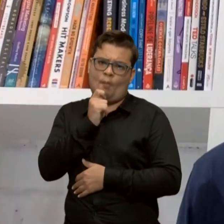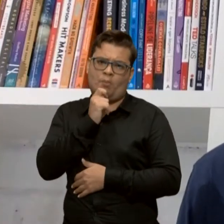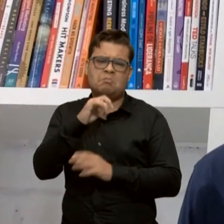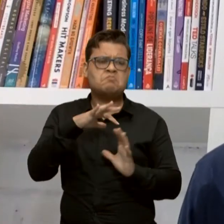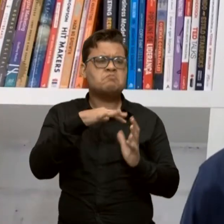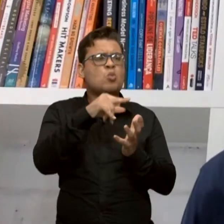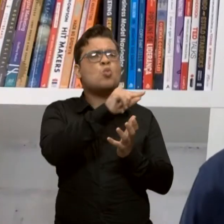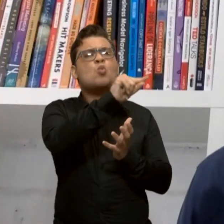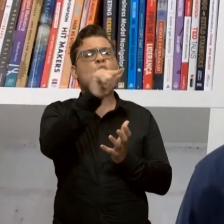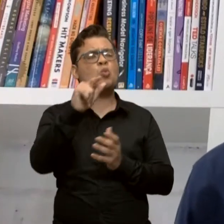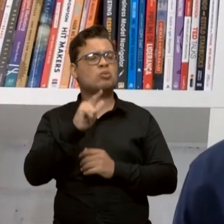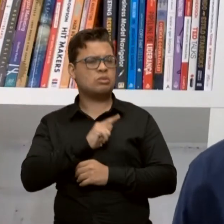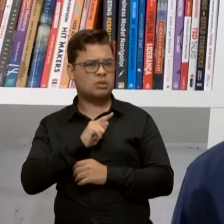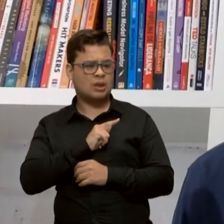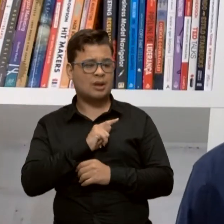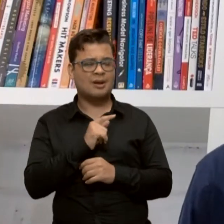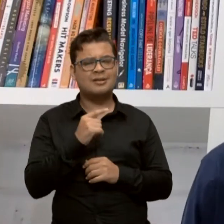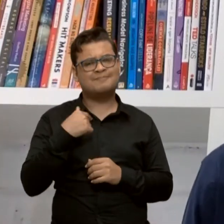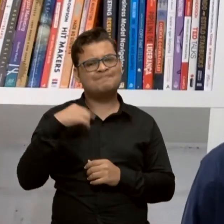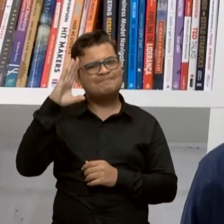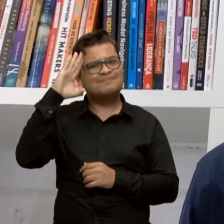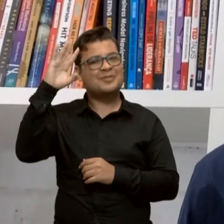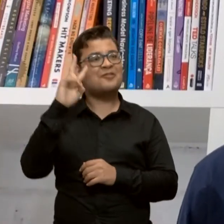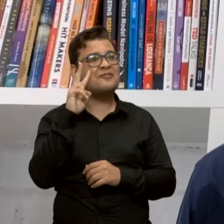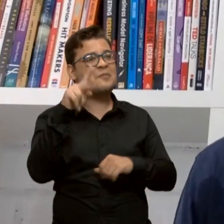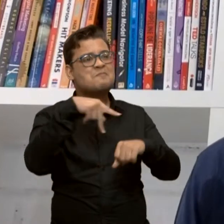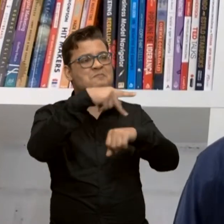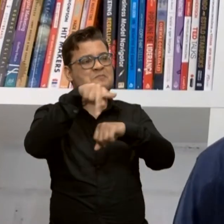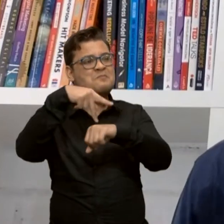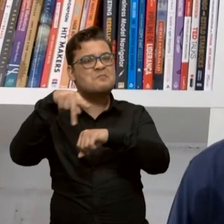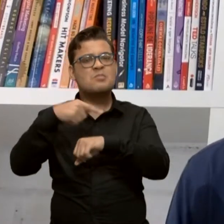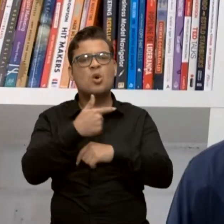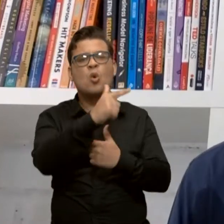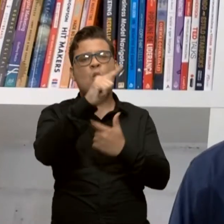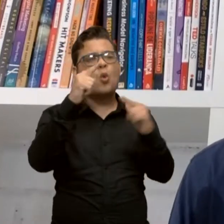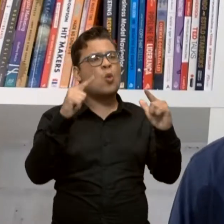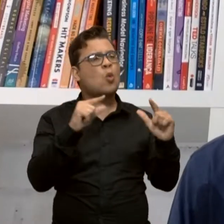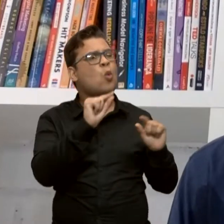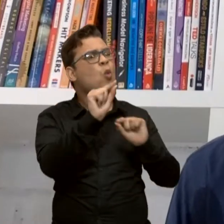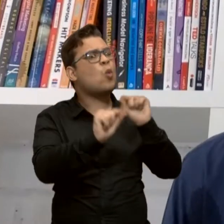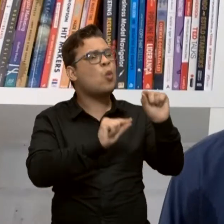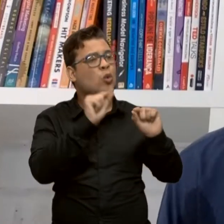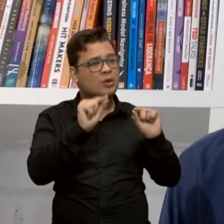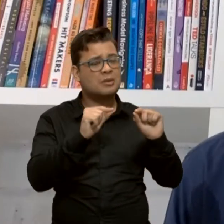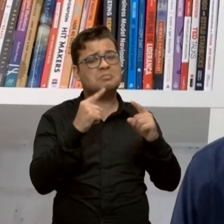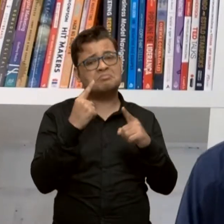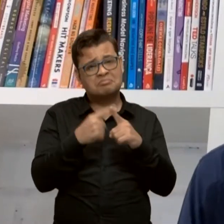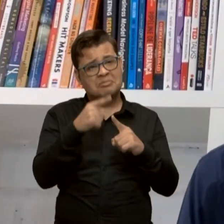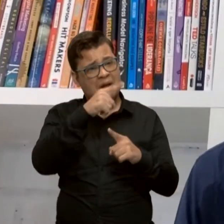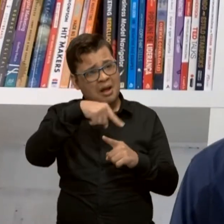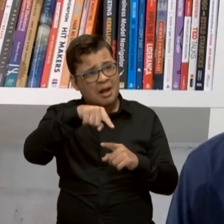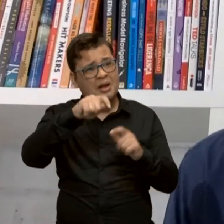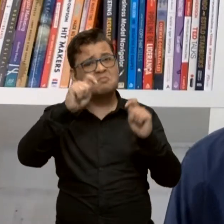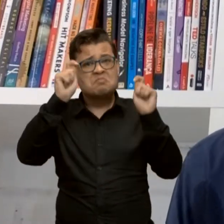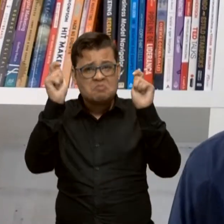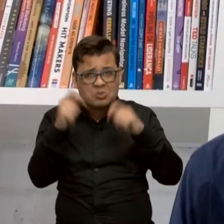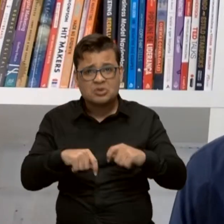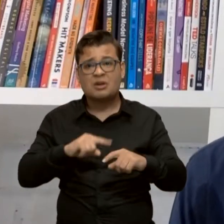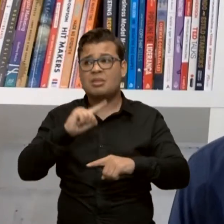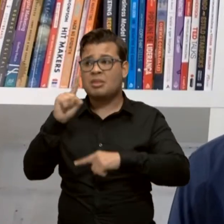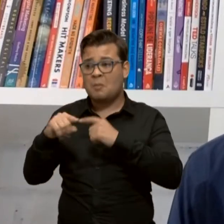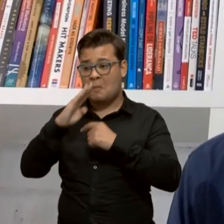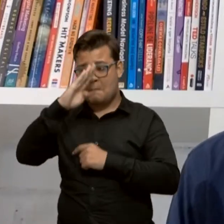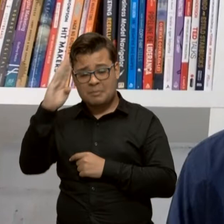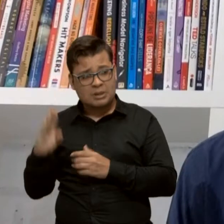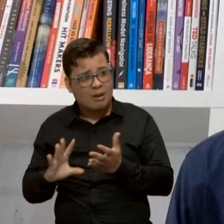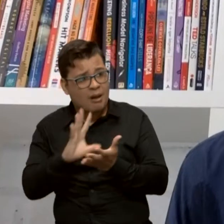olhar para fora, o que está acontecendo lá fora, que a chance de chegar no Brasil de algumas dessas coisas são muito grandes. Então, o que a